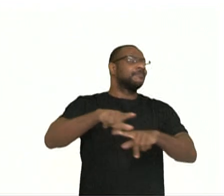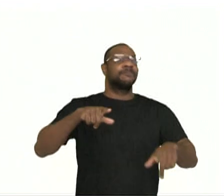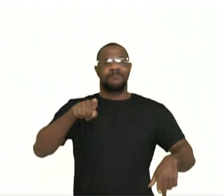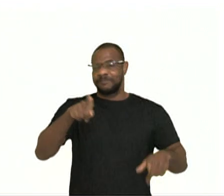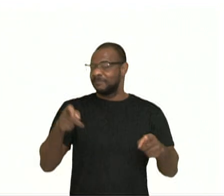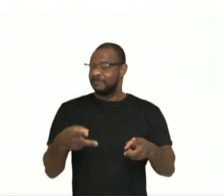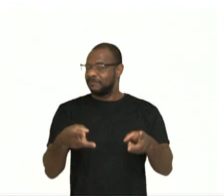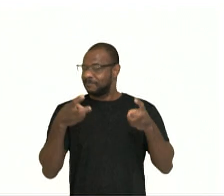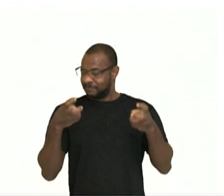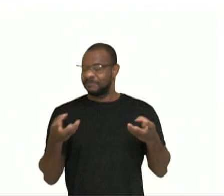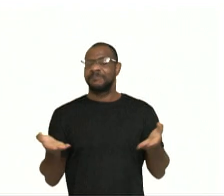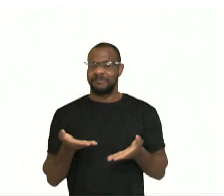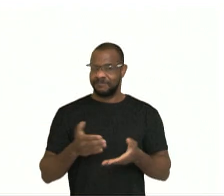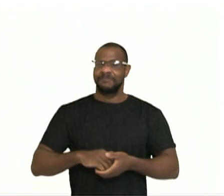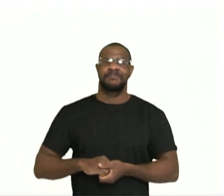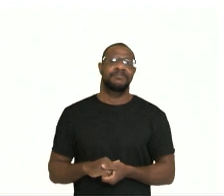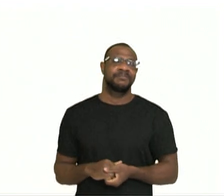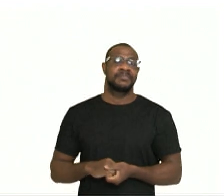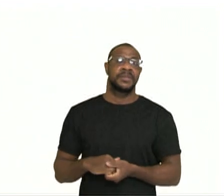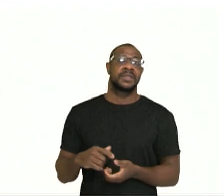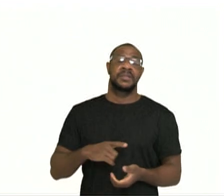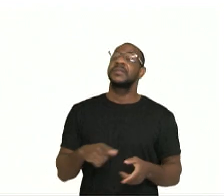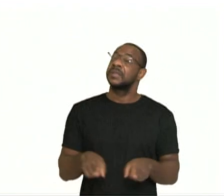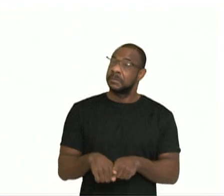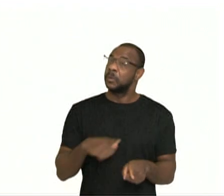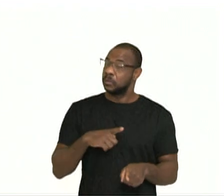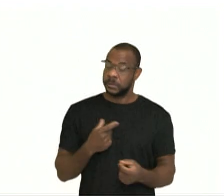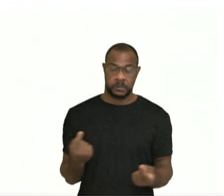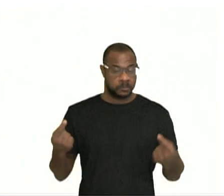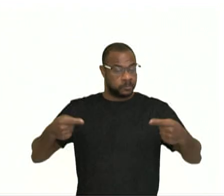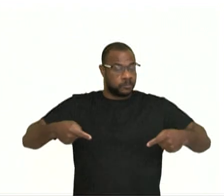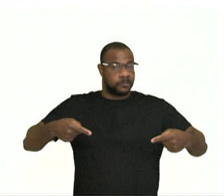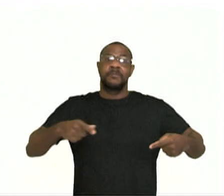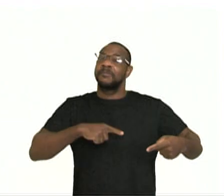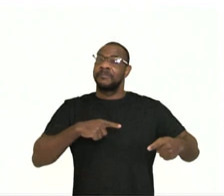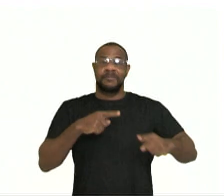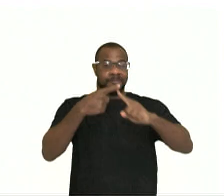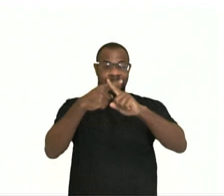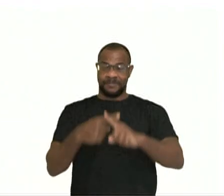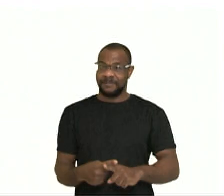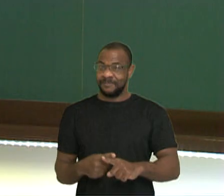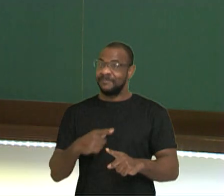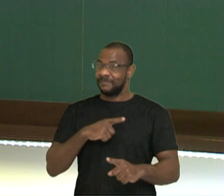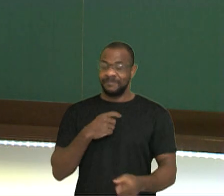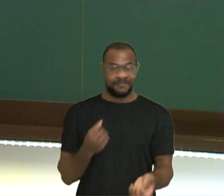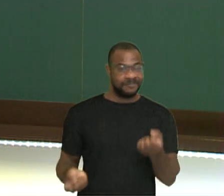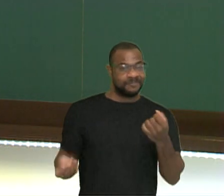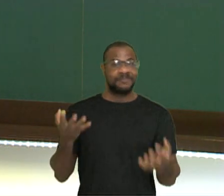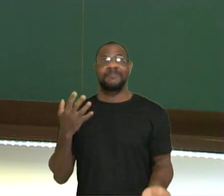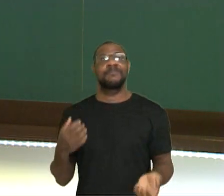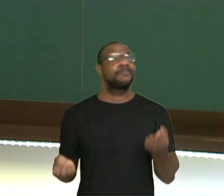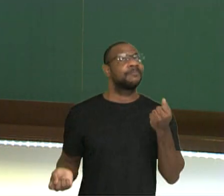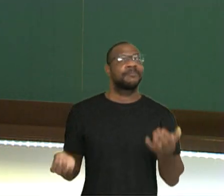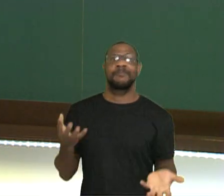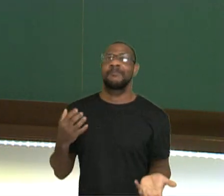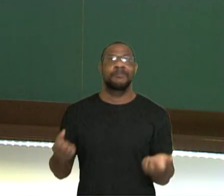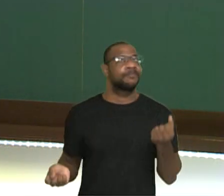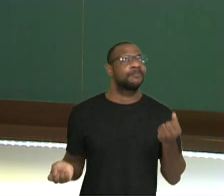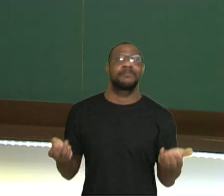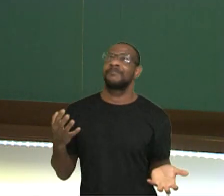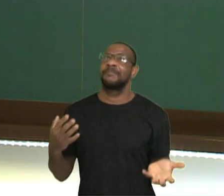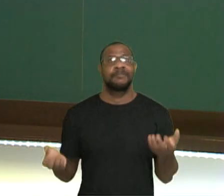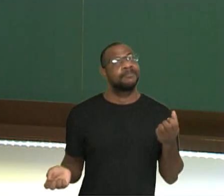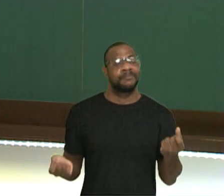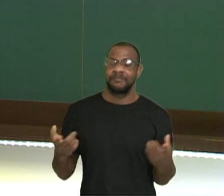até chegar hoje e virar uma competição de malabares, né? E a gente vê, até no nosso dia a dia, né, nas grandes